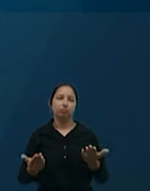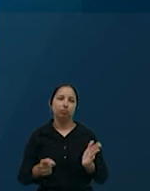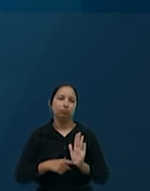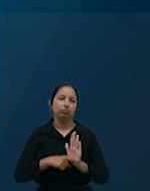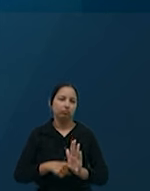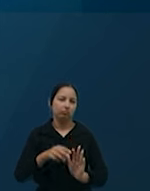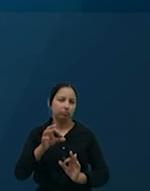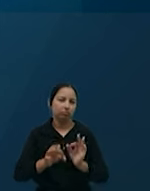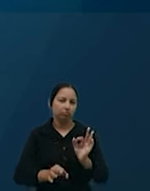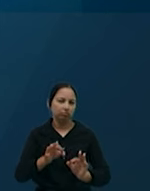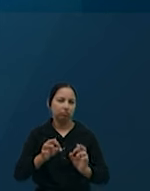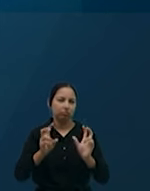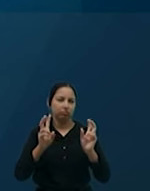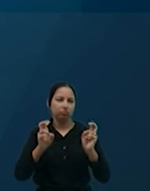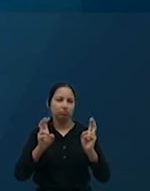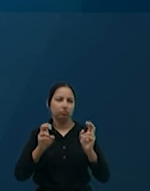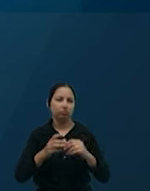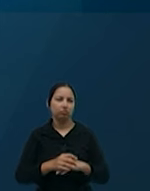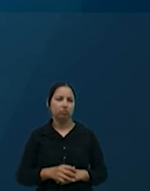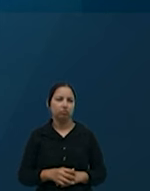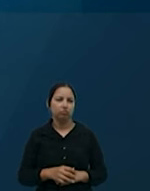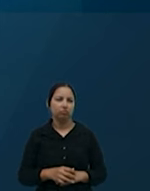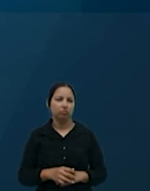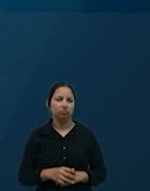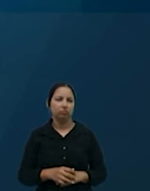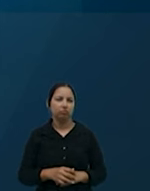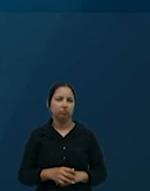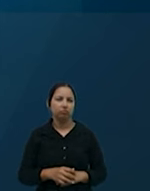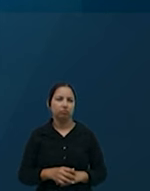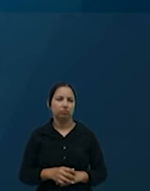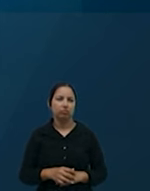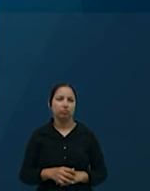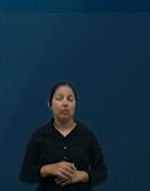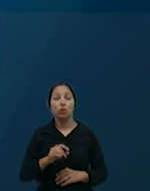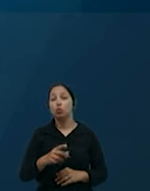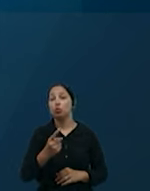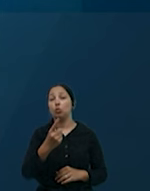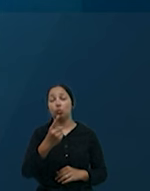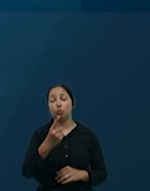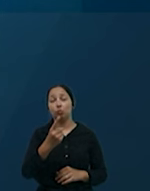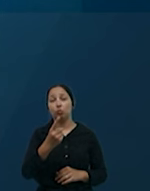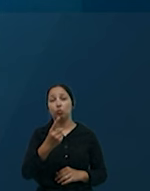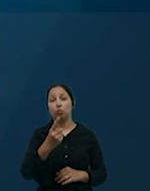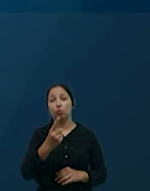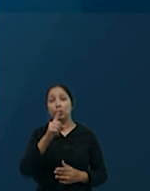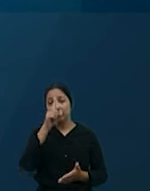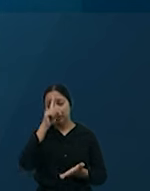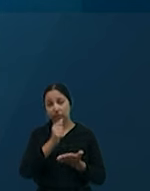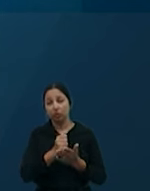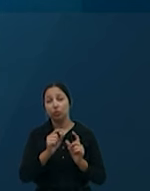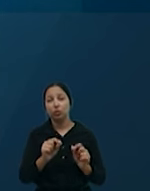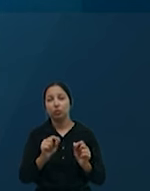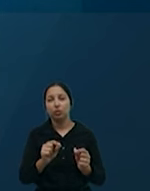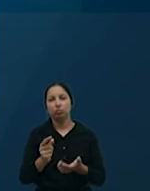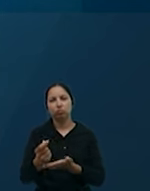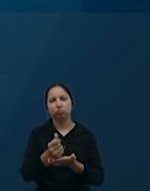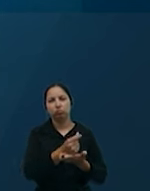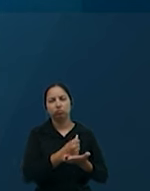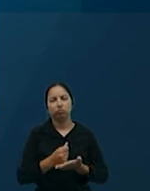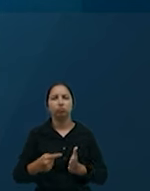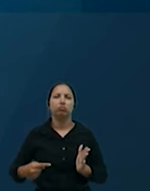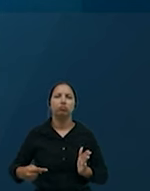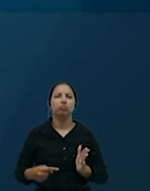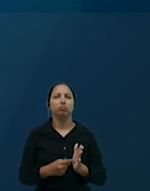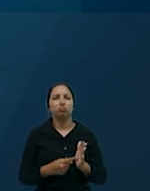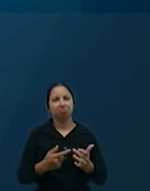opção diversa em não considerar que os efeitos financeiros devem ser fixados